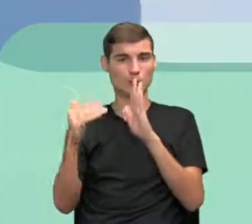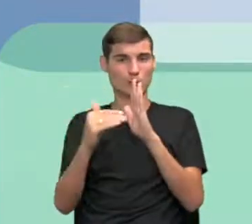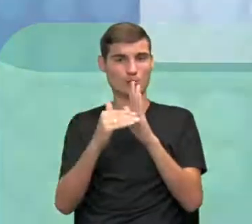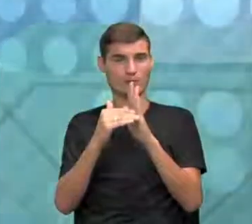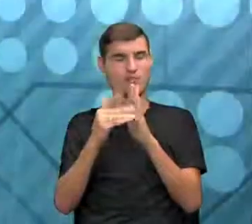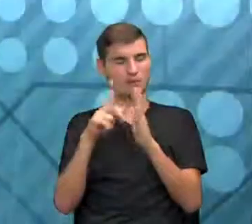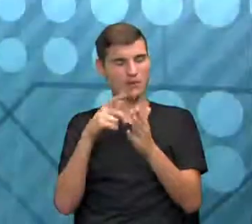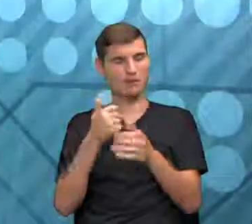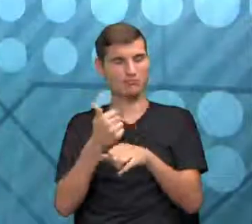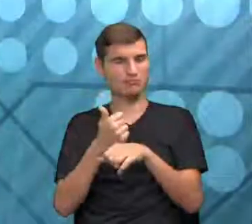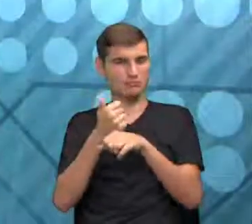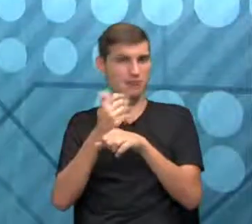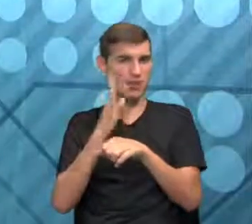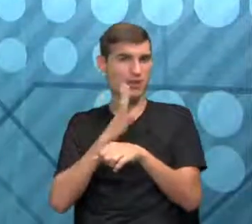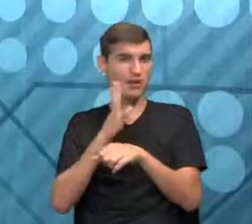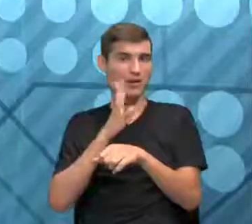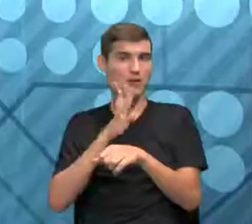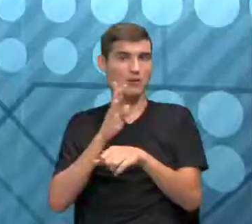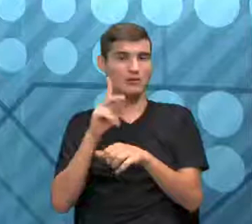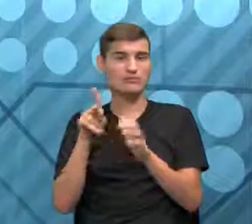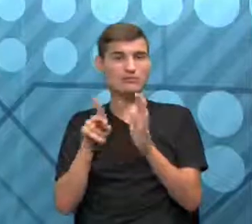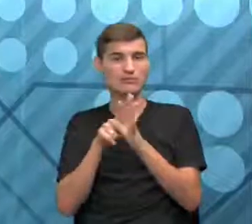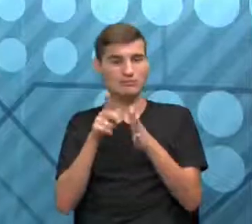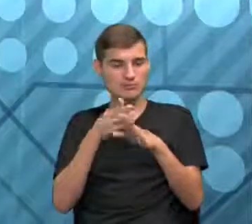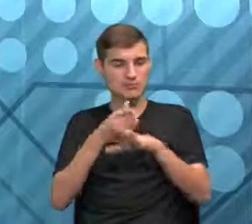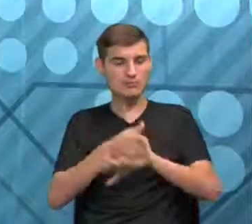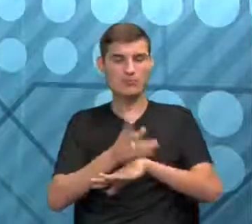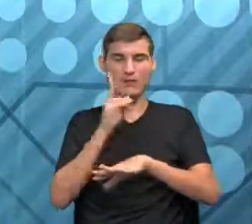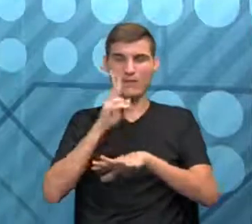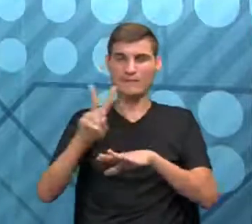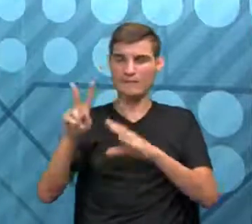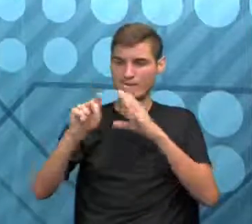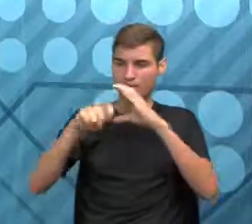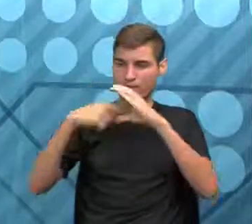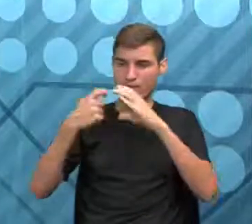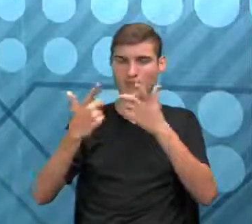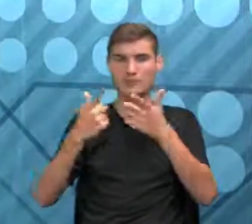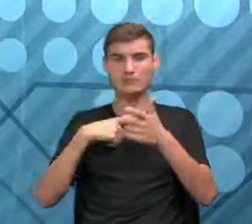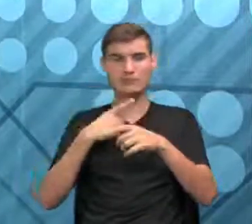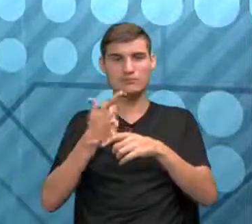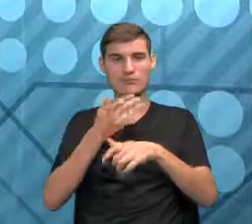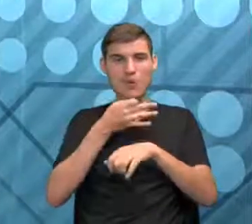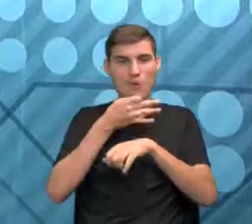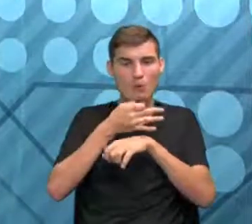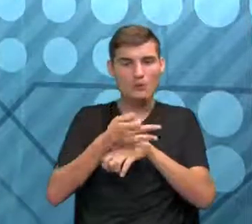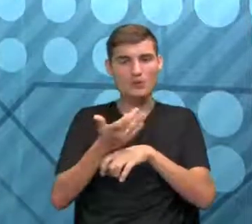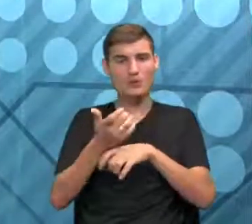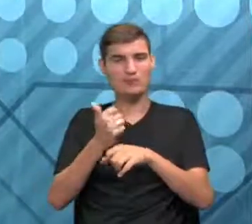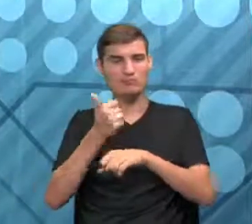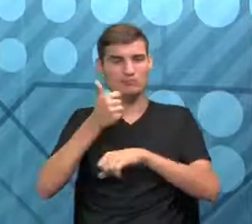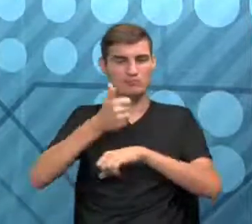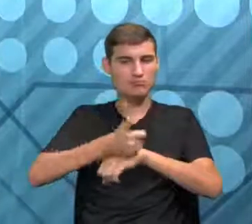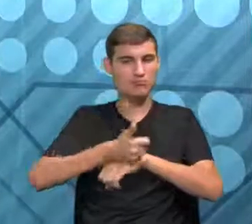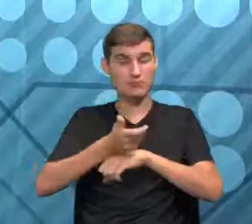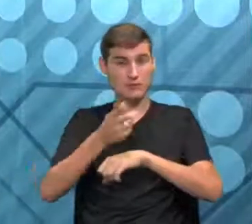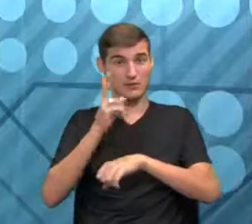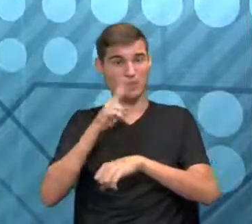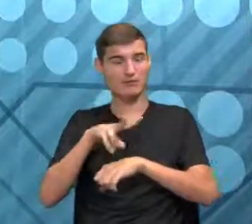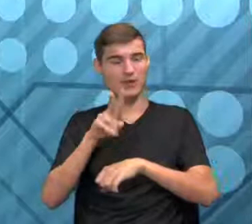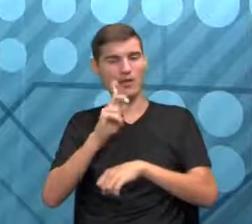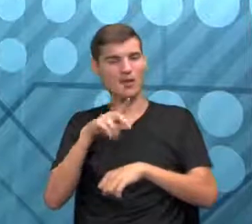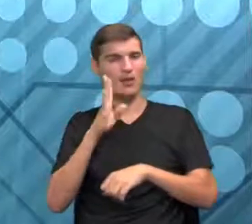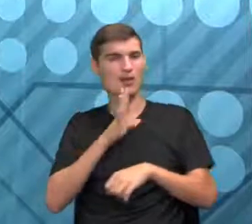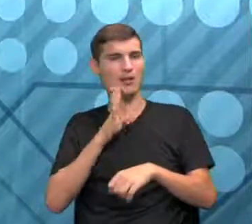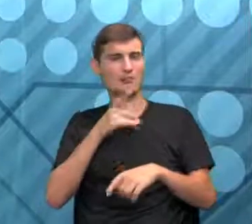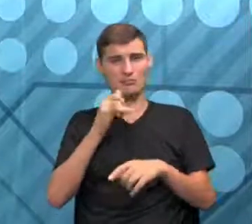Então vale a pena você entrar, dar uma olhadinha nos vídeos, comentar, dar uma curtida, então para a gente saber o que é preciso colocar.